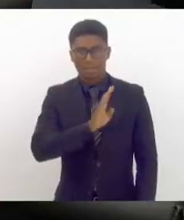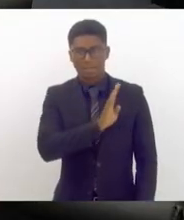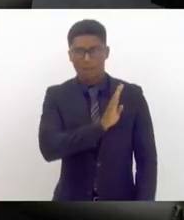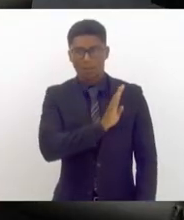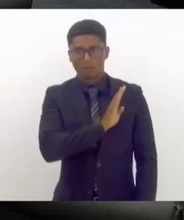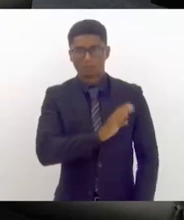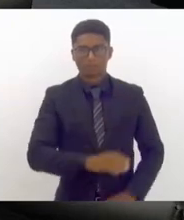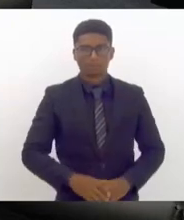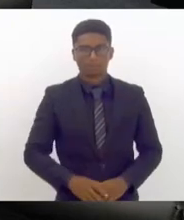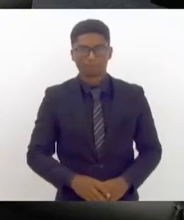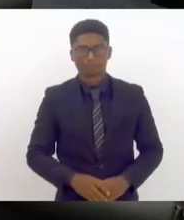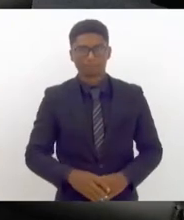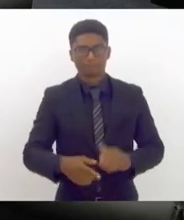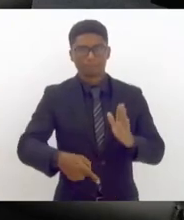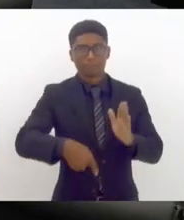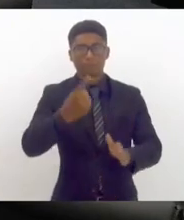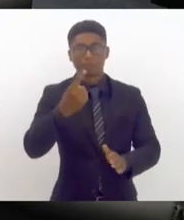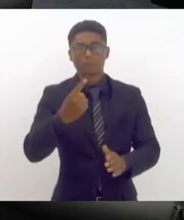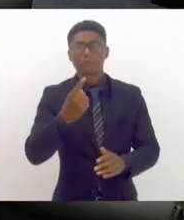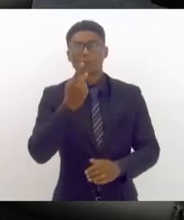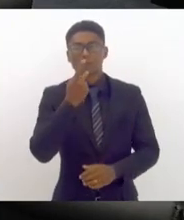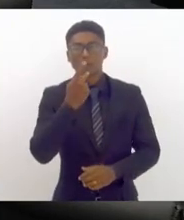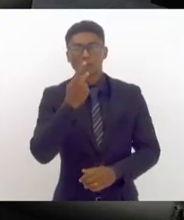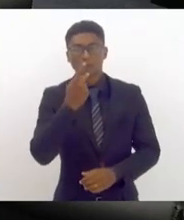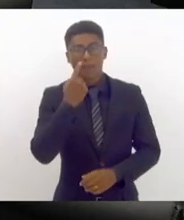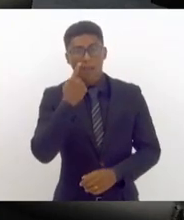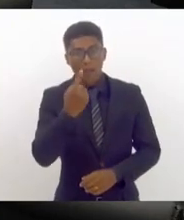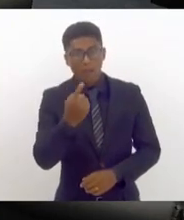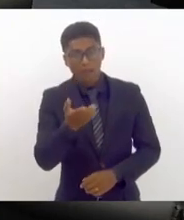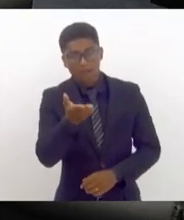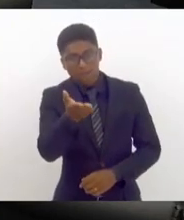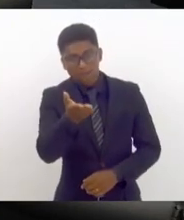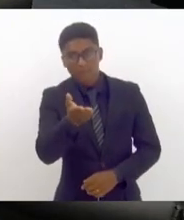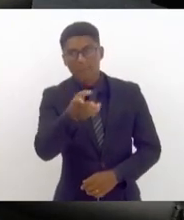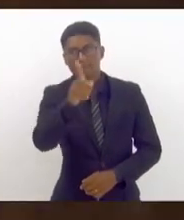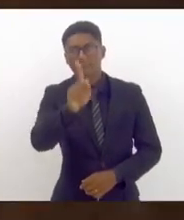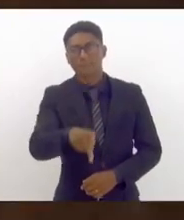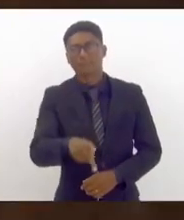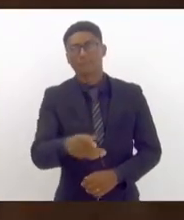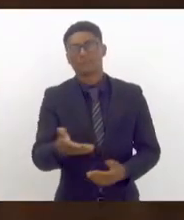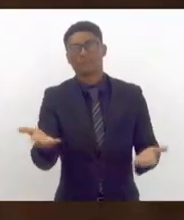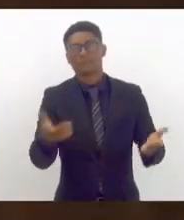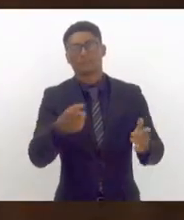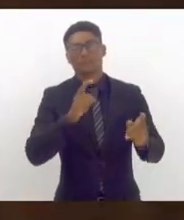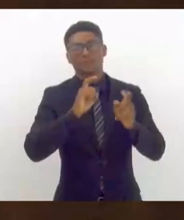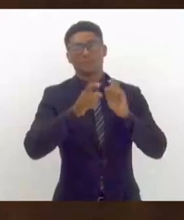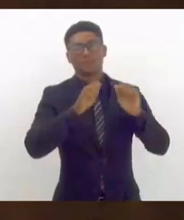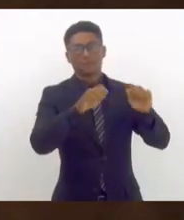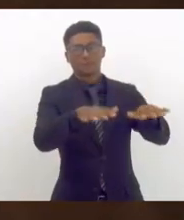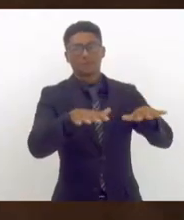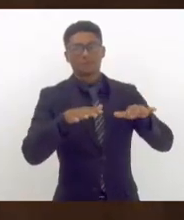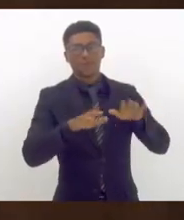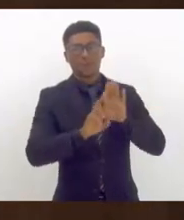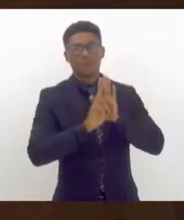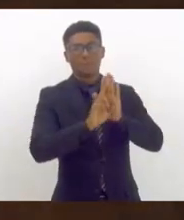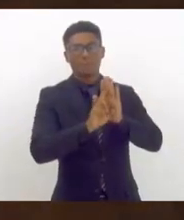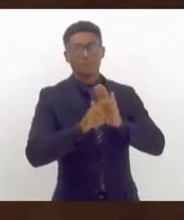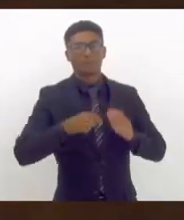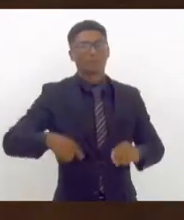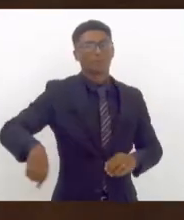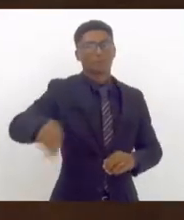registrar a satisfação de vê-la à frente da presidência dessa sessão, representando todas nós.